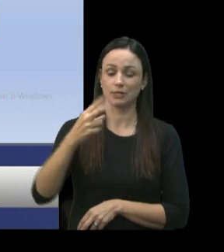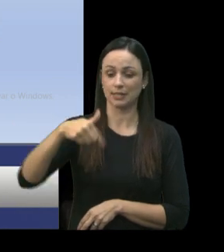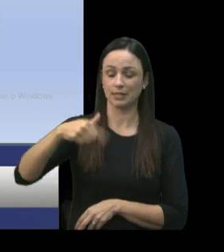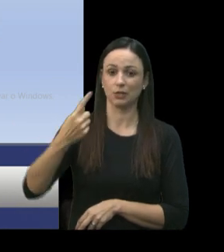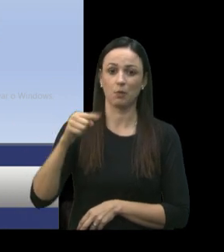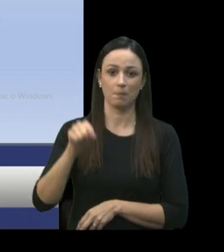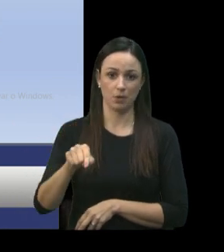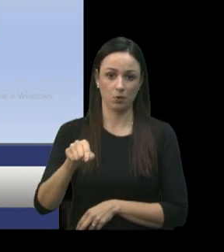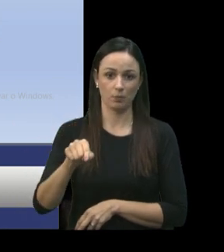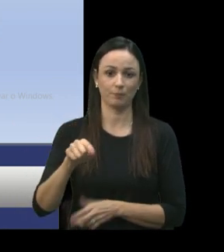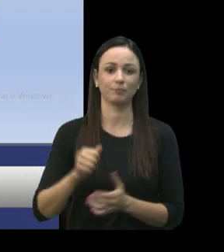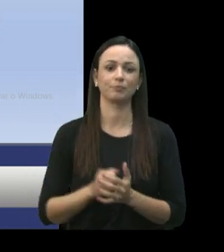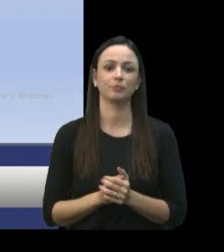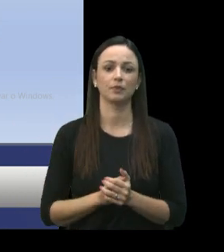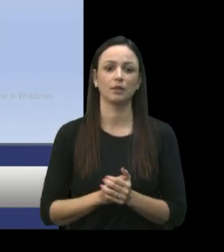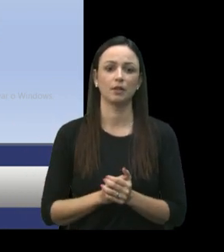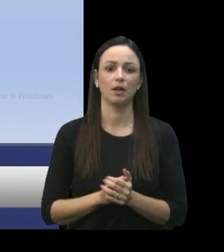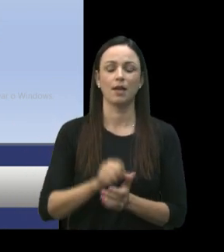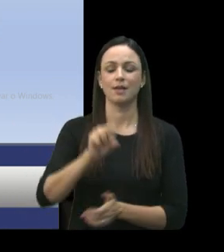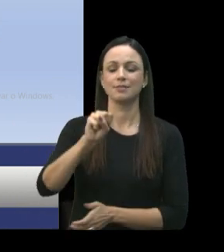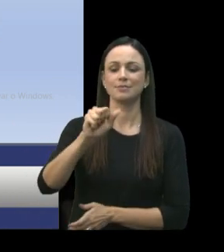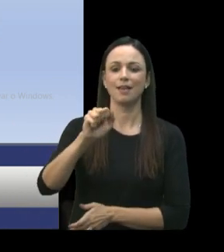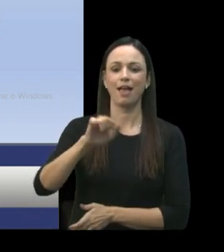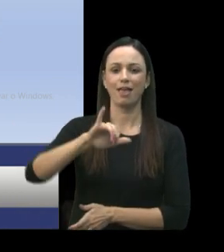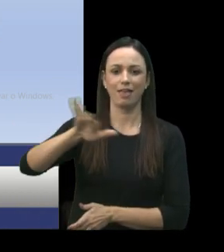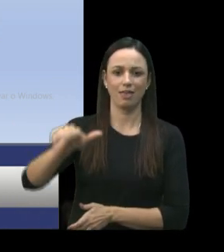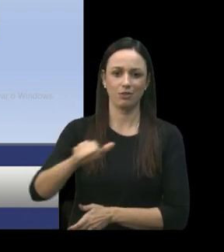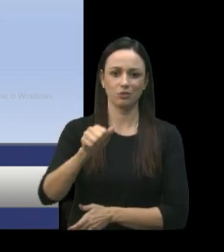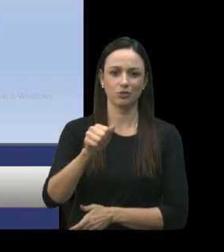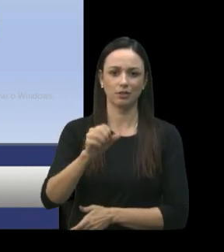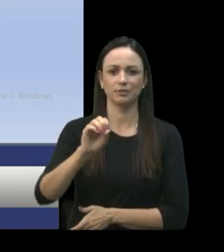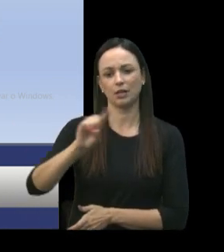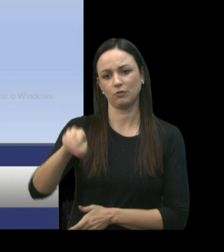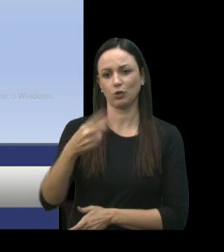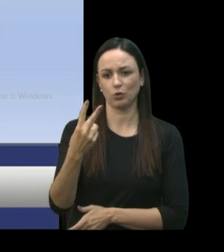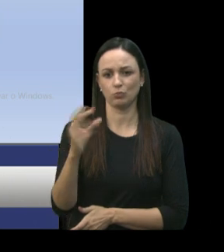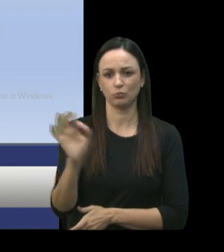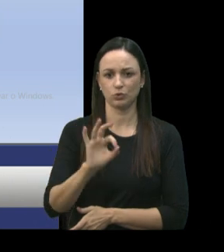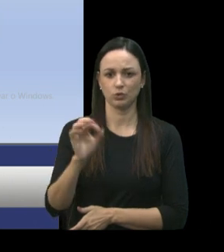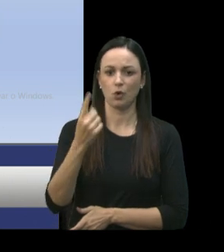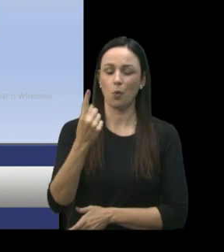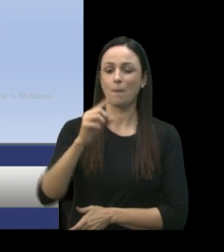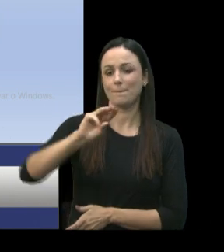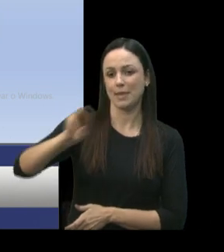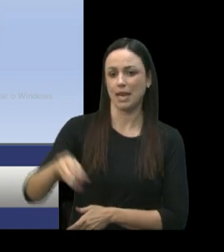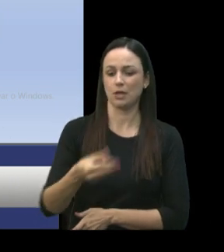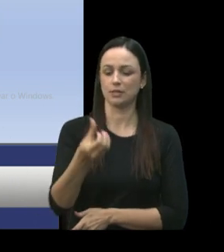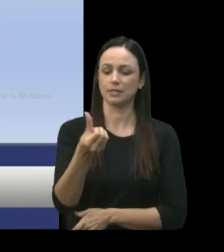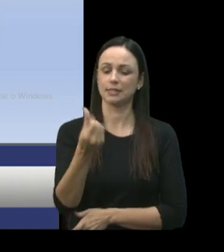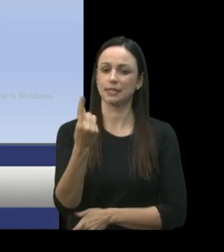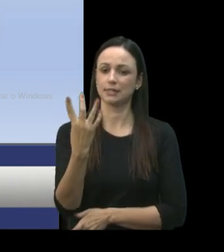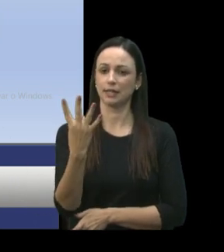9.271.000. Agência Reguladora, 0,2%, totalizando